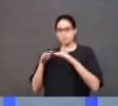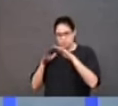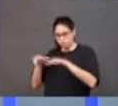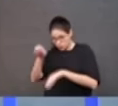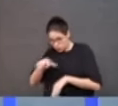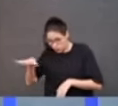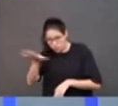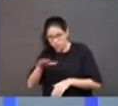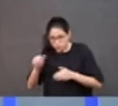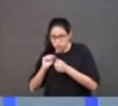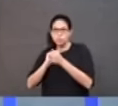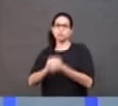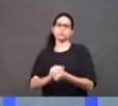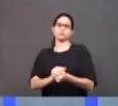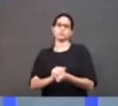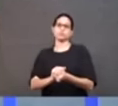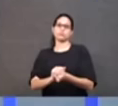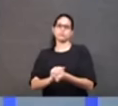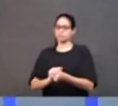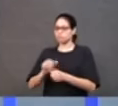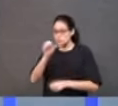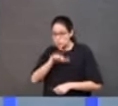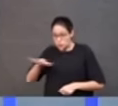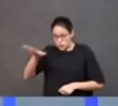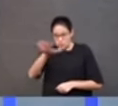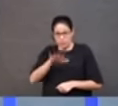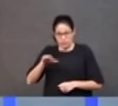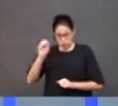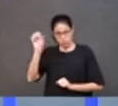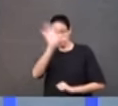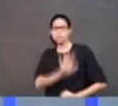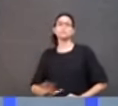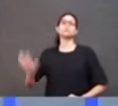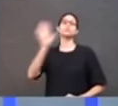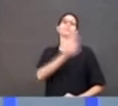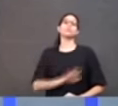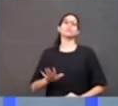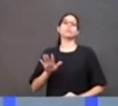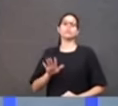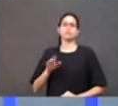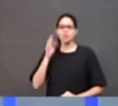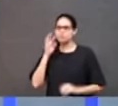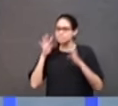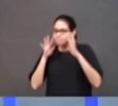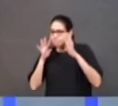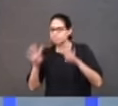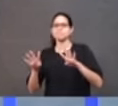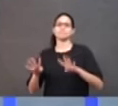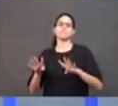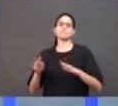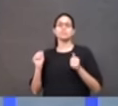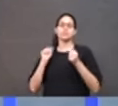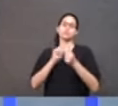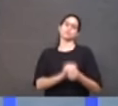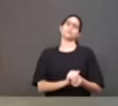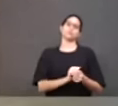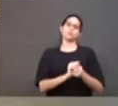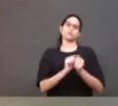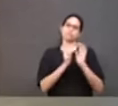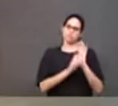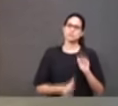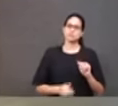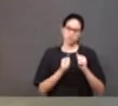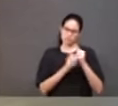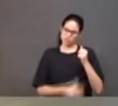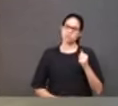contemplados, mas que também a sociedade como um todo seja ouvida e participe das nossas atividades universitárias. Professor